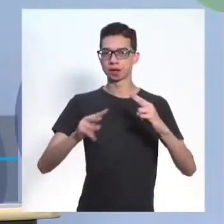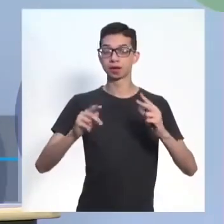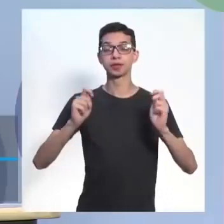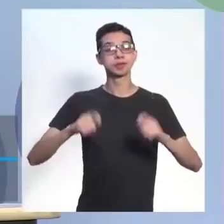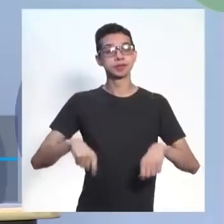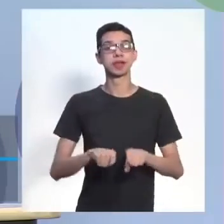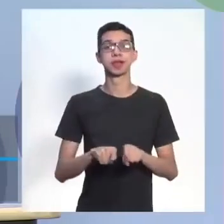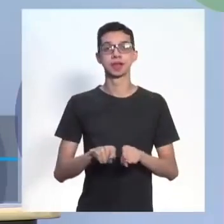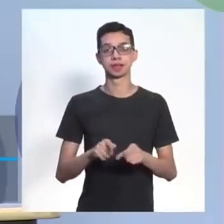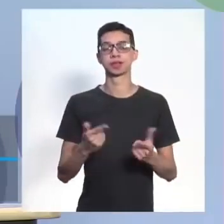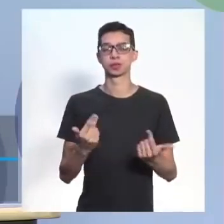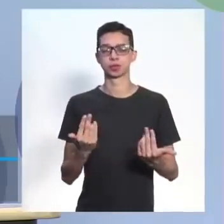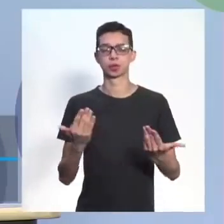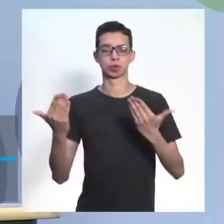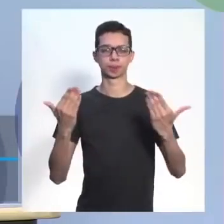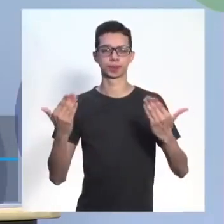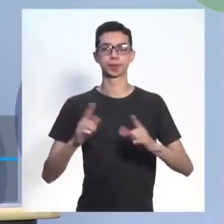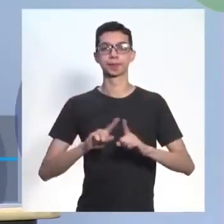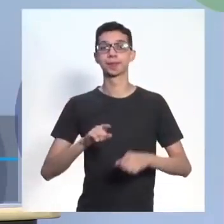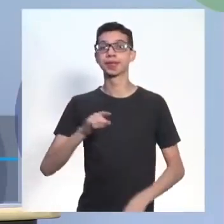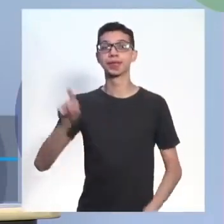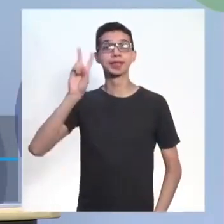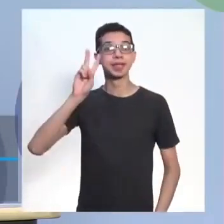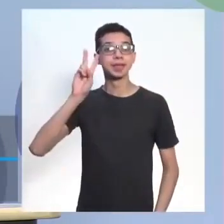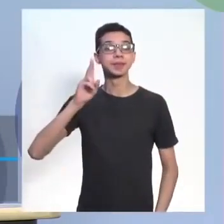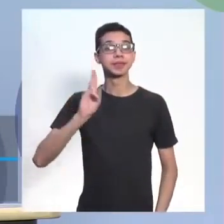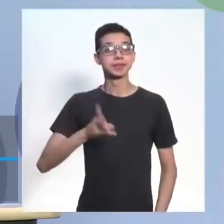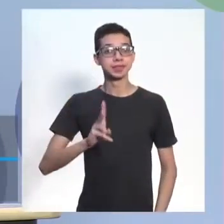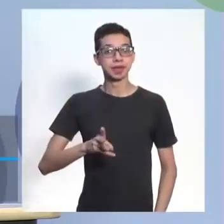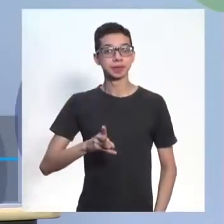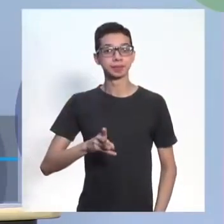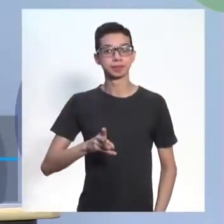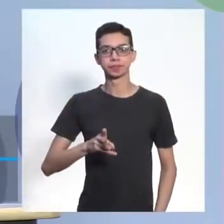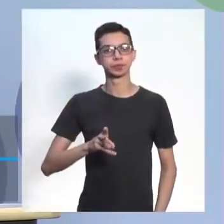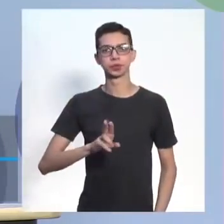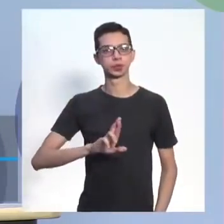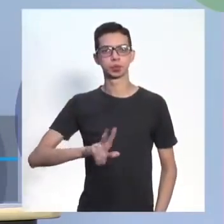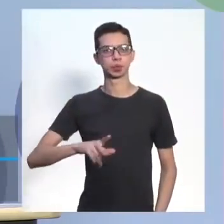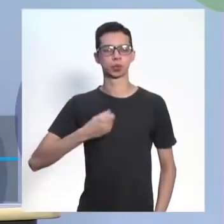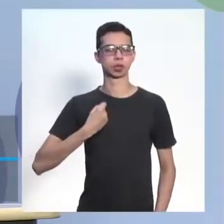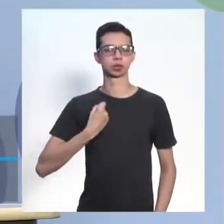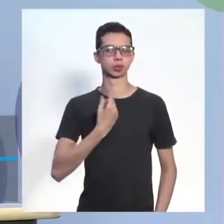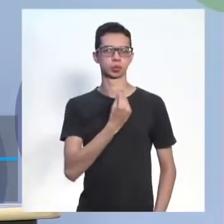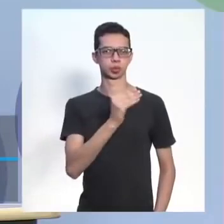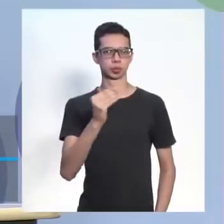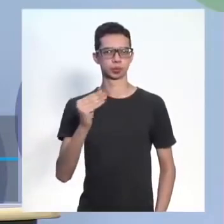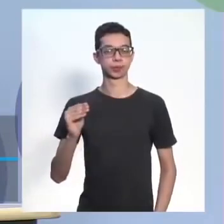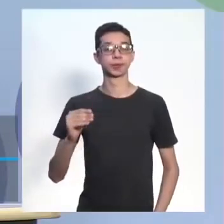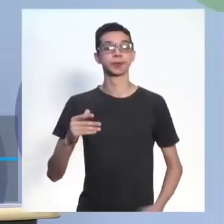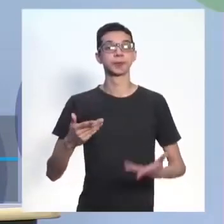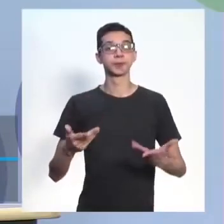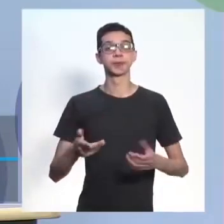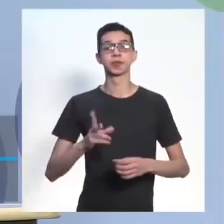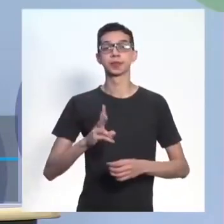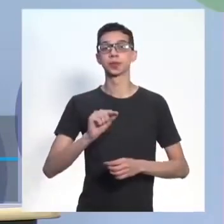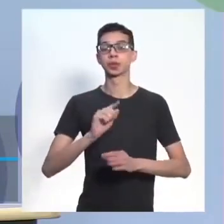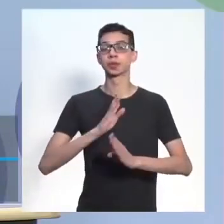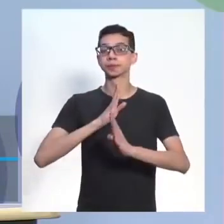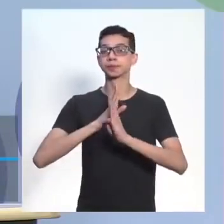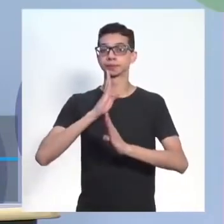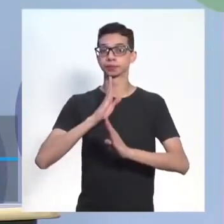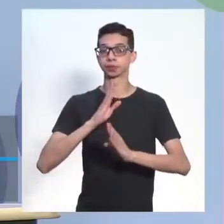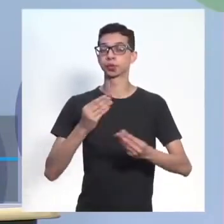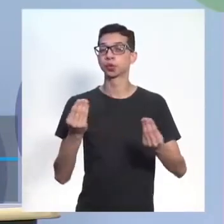ângulos ímpares. Mas lembrando que normalmente a gente não faz essa numeração, né, e sim a identificação pelas